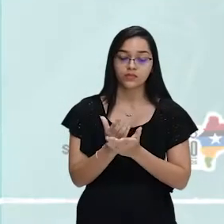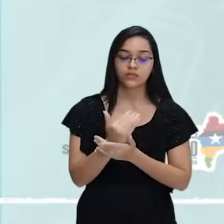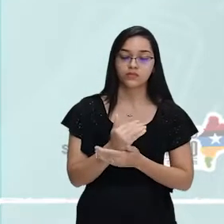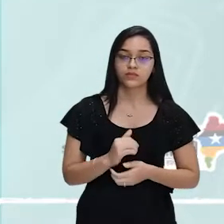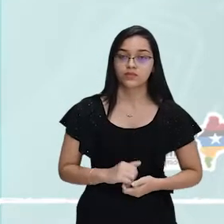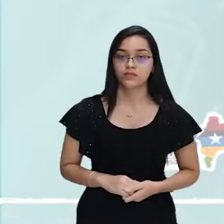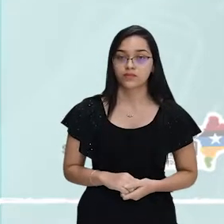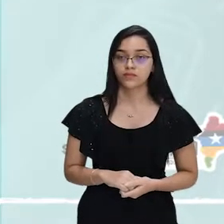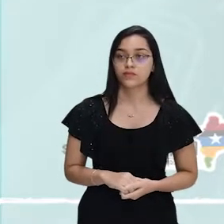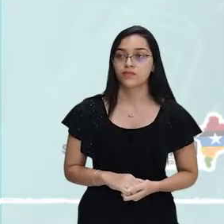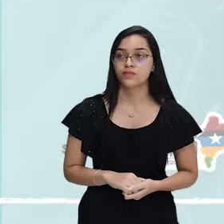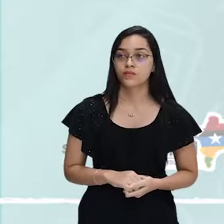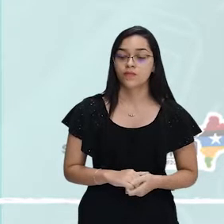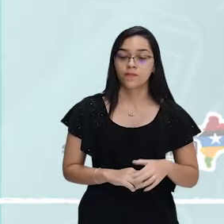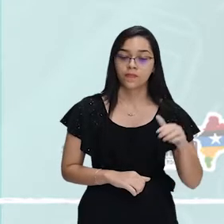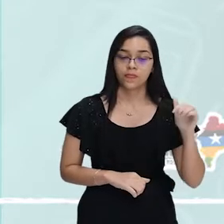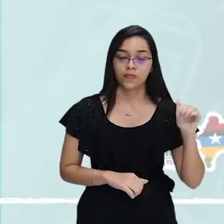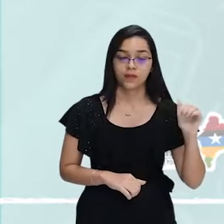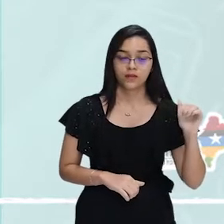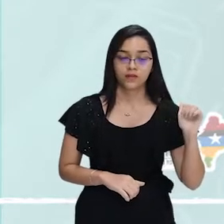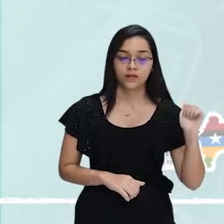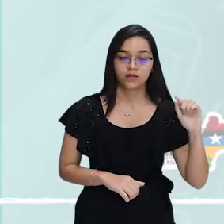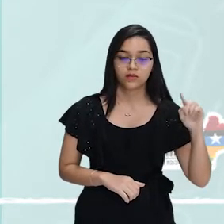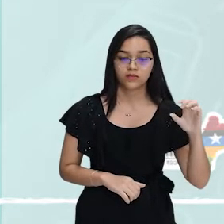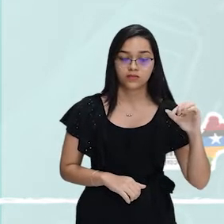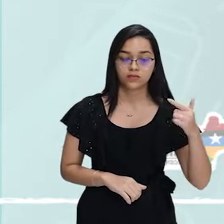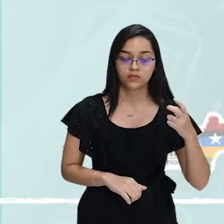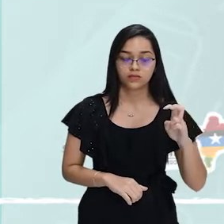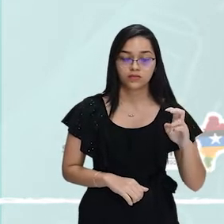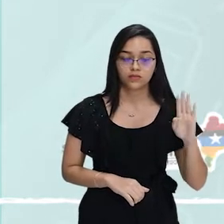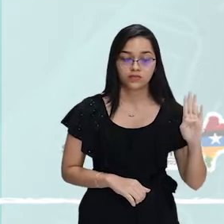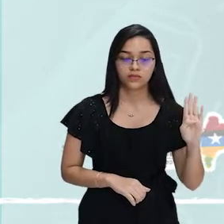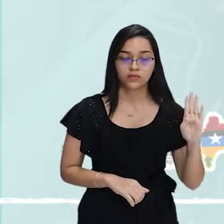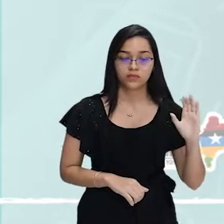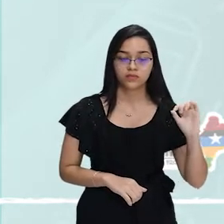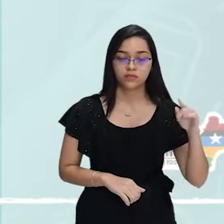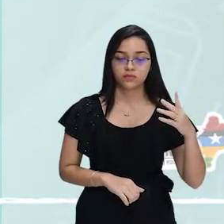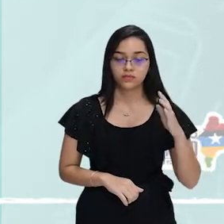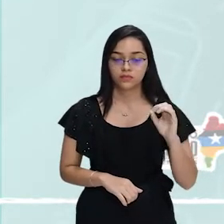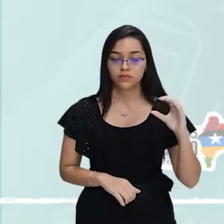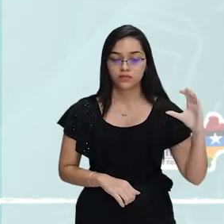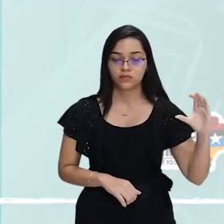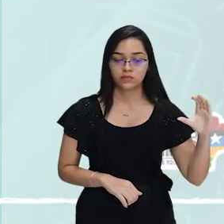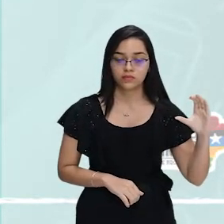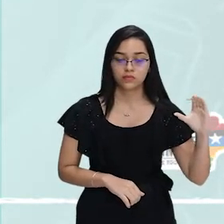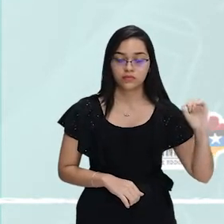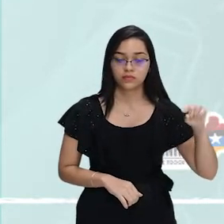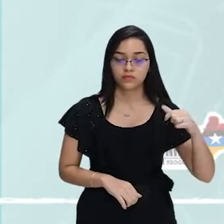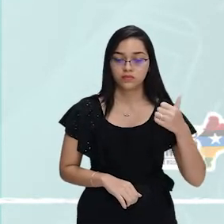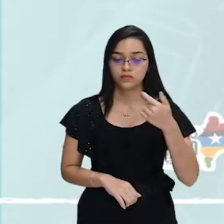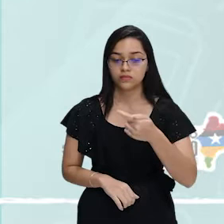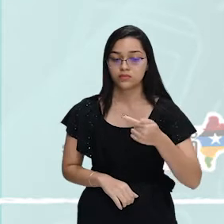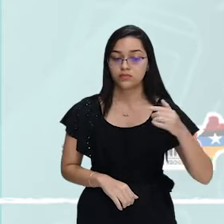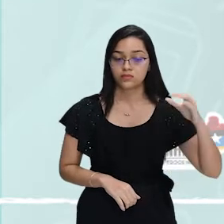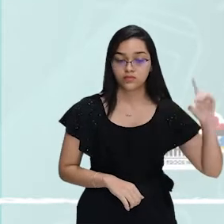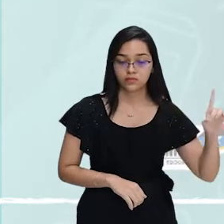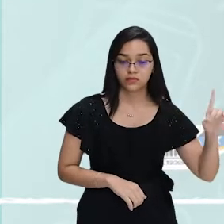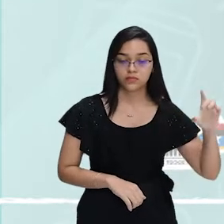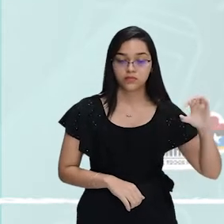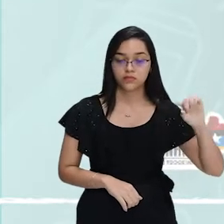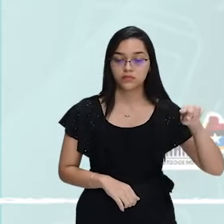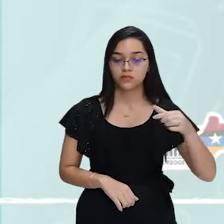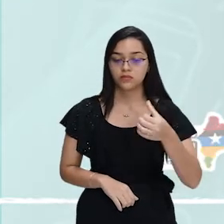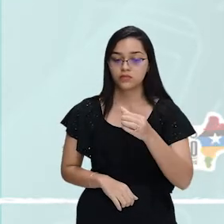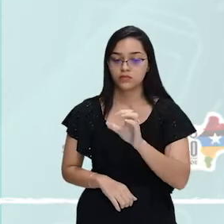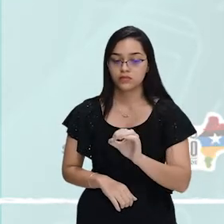padrão? Olha, a equipe A tem 0,25, a equipe B tem 0,40, a equipe C tem 0,17,